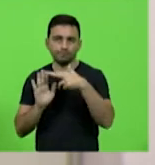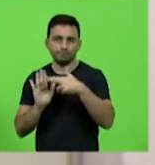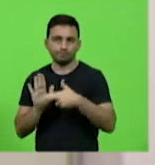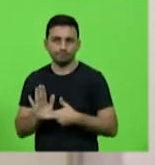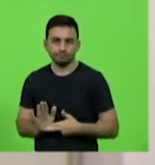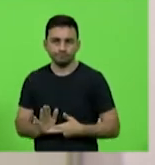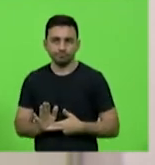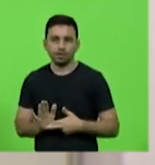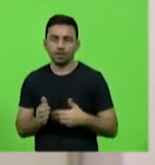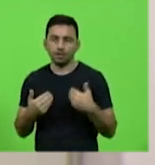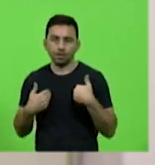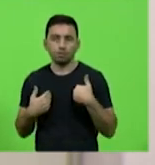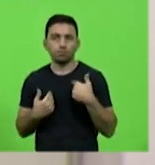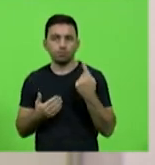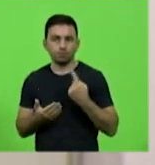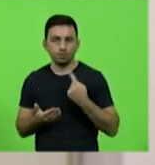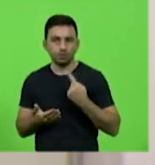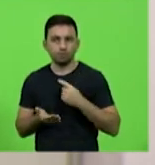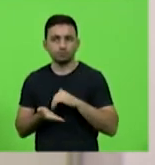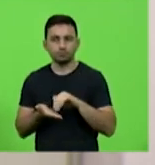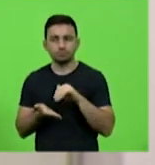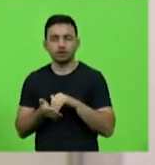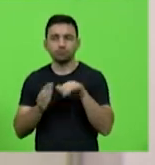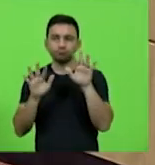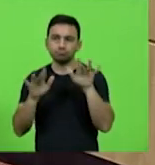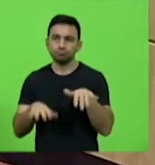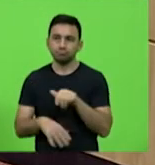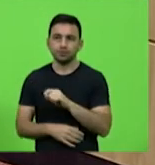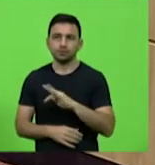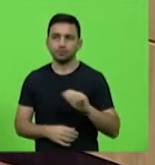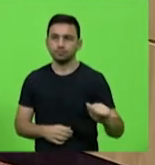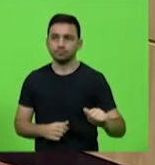regimental. Eu, primeiro secretário, lavrei a presente ata.